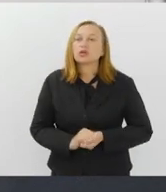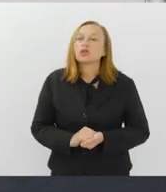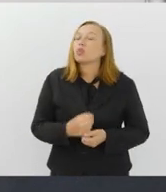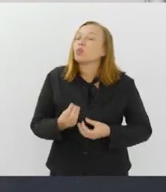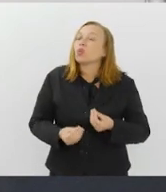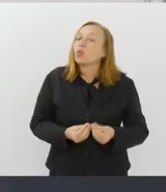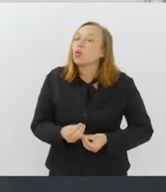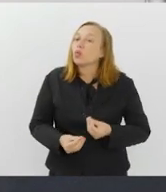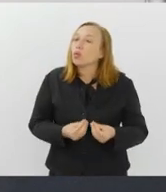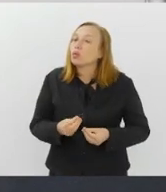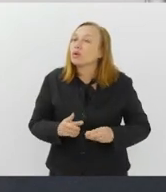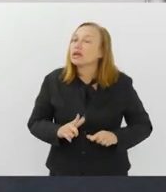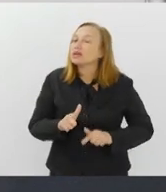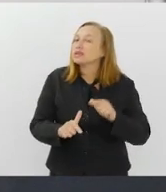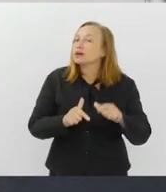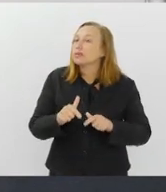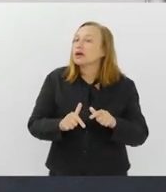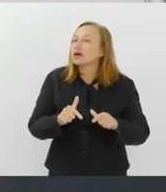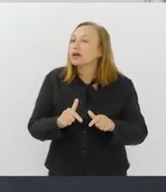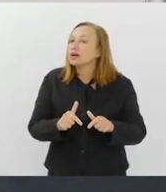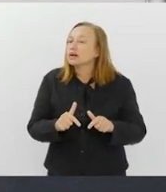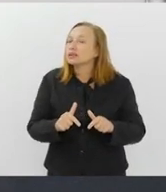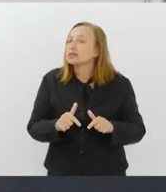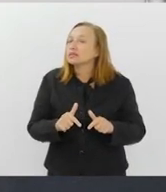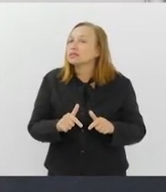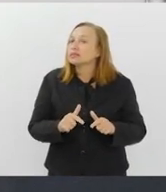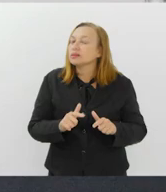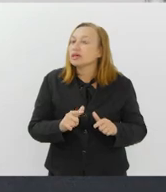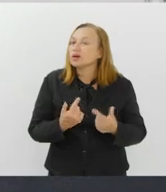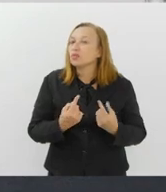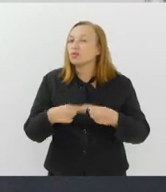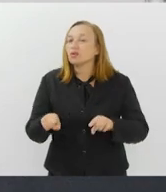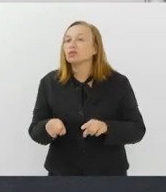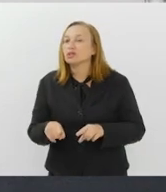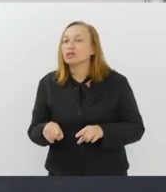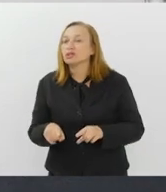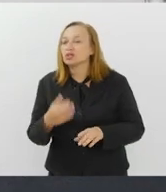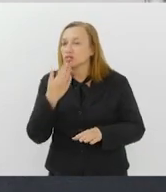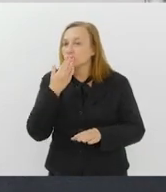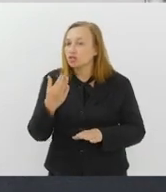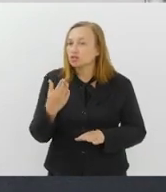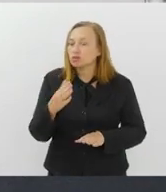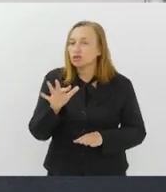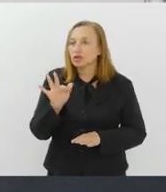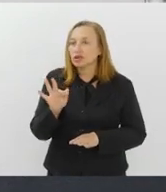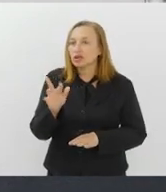como ela atua para coibir esse tipo de fraude. Muito obrigada.